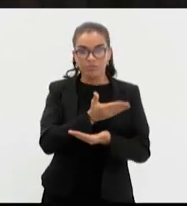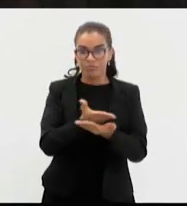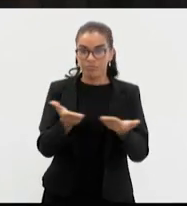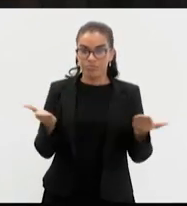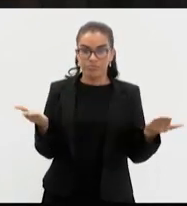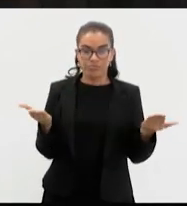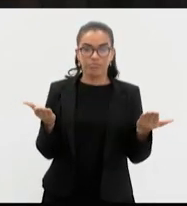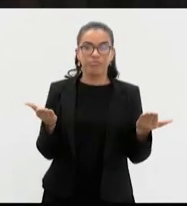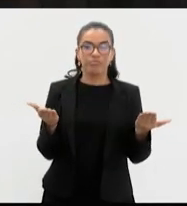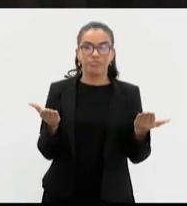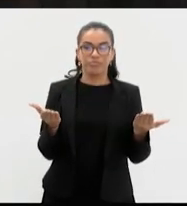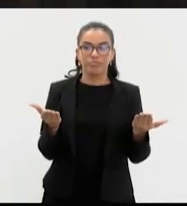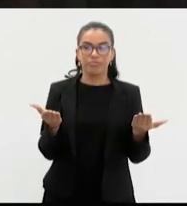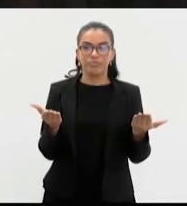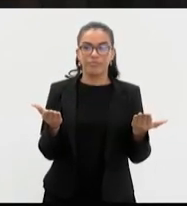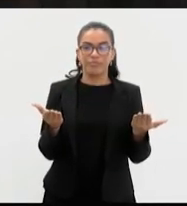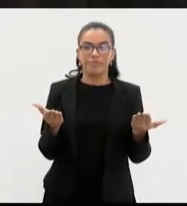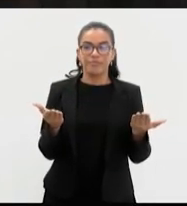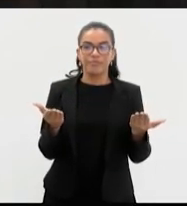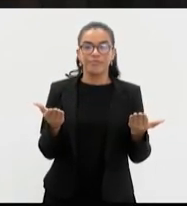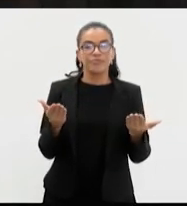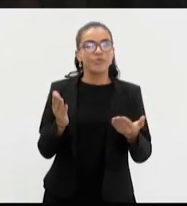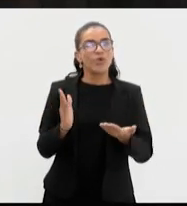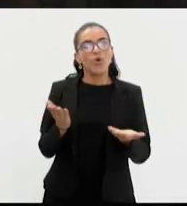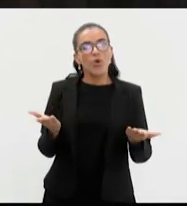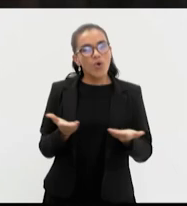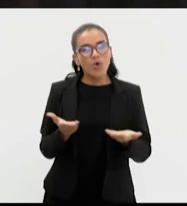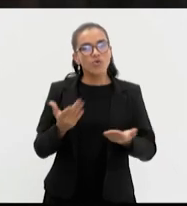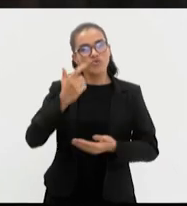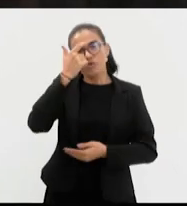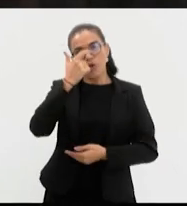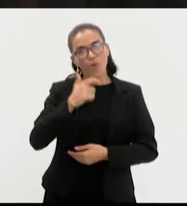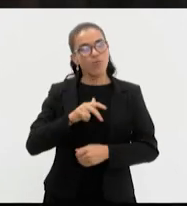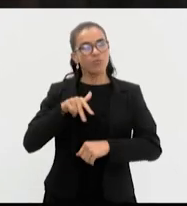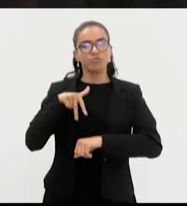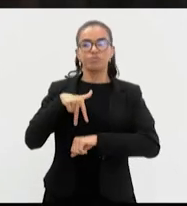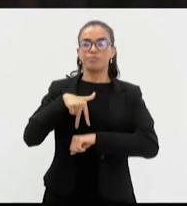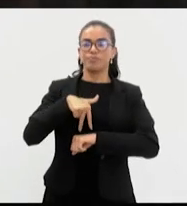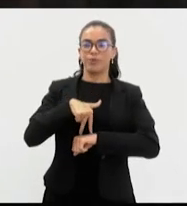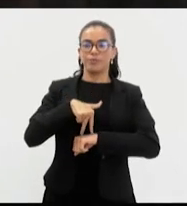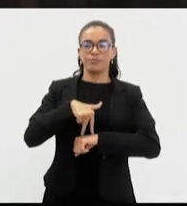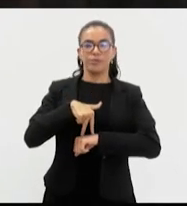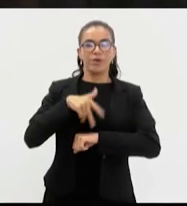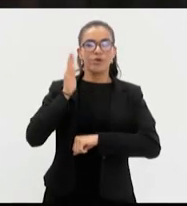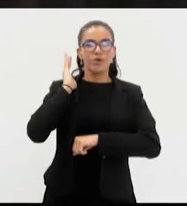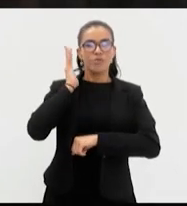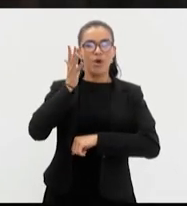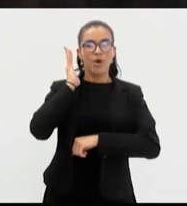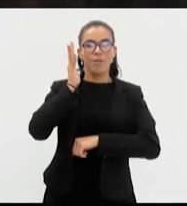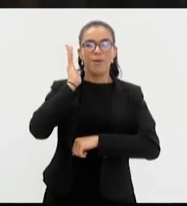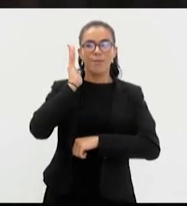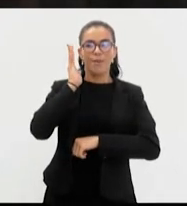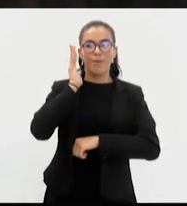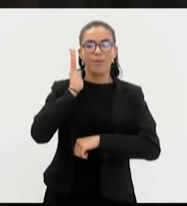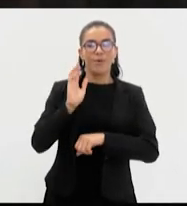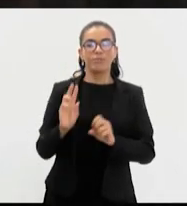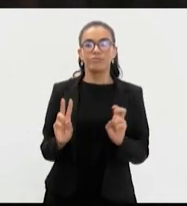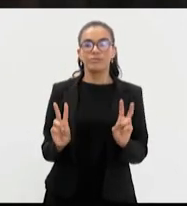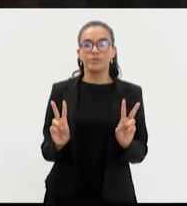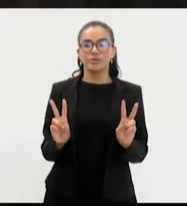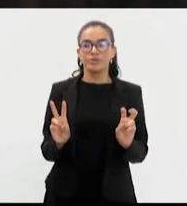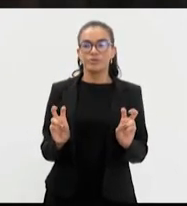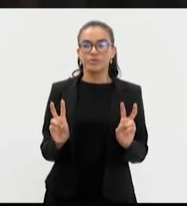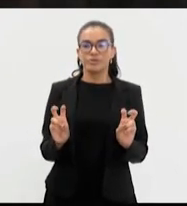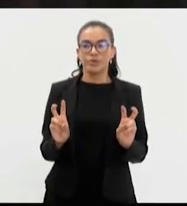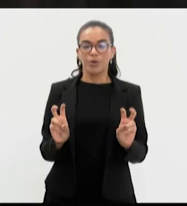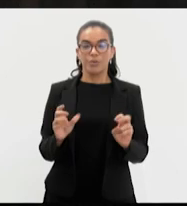deputadas tô vindo aqui em plenário hoje para discursar sobre um tema